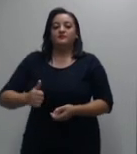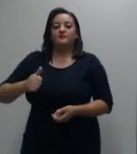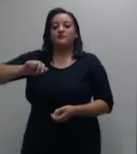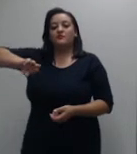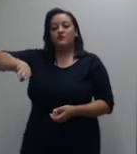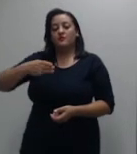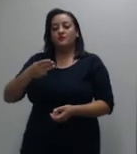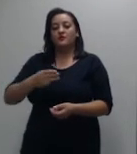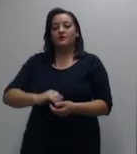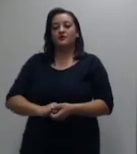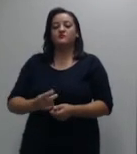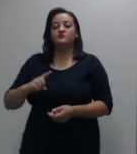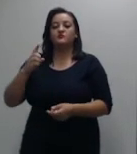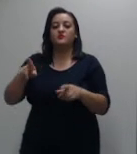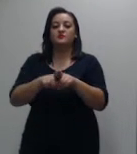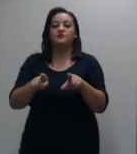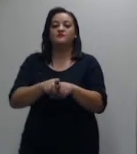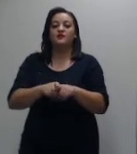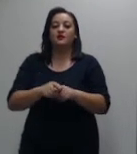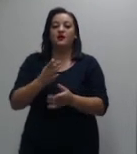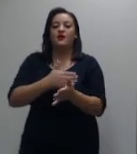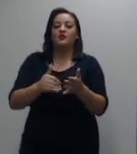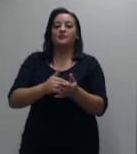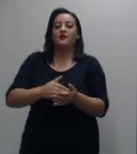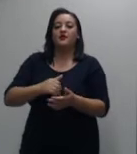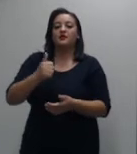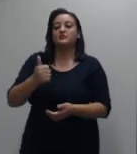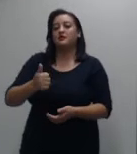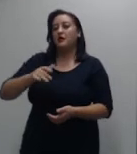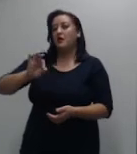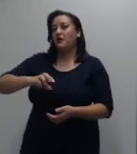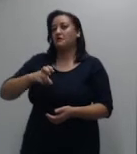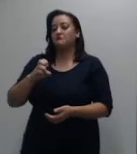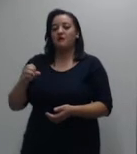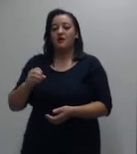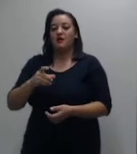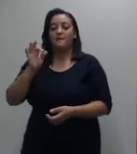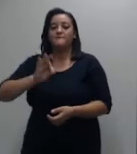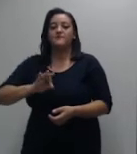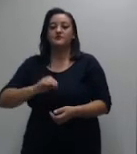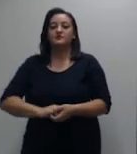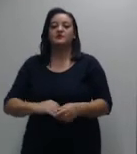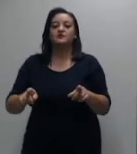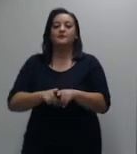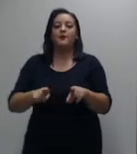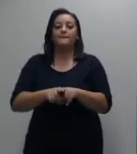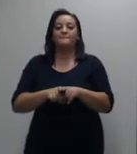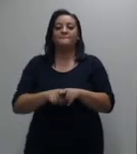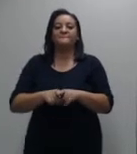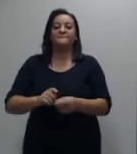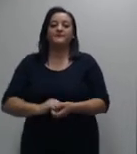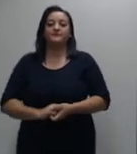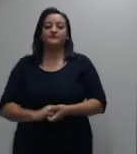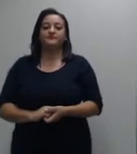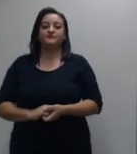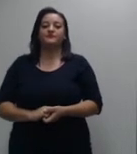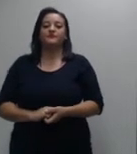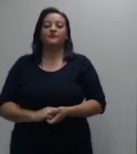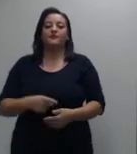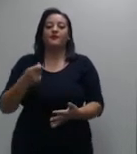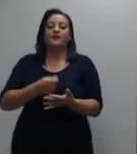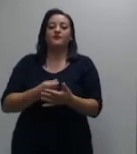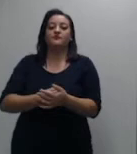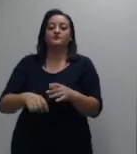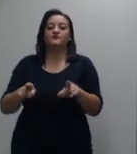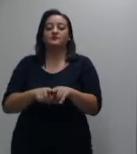estadunidense a 3 m do capital social admitido pela UFPE e a indenização e